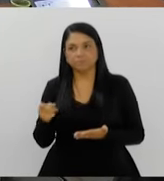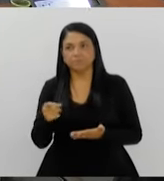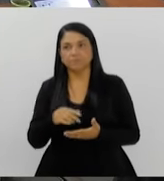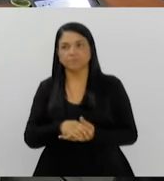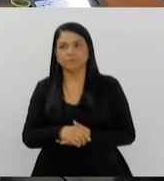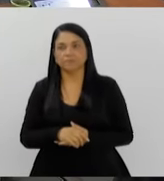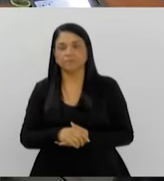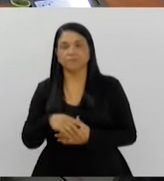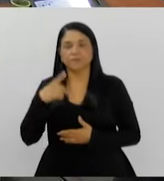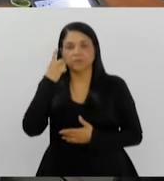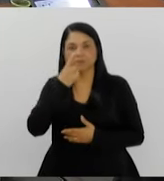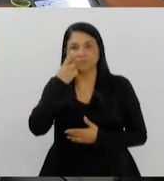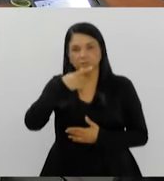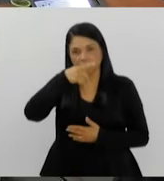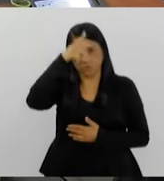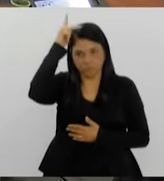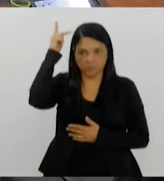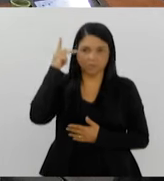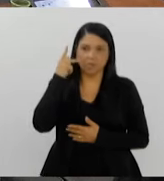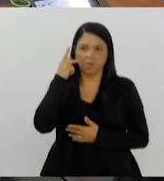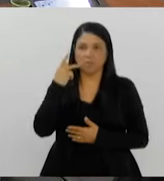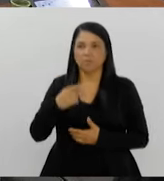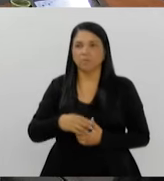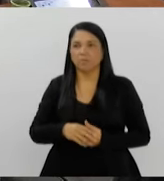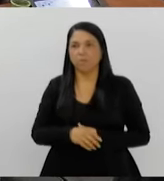Nobre deputado Luís Paulos